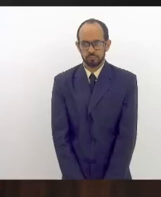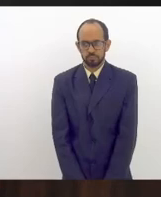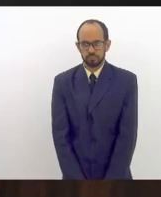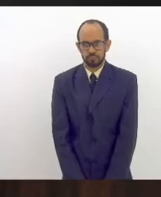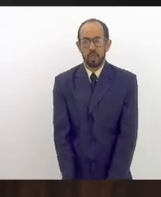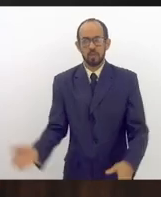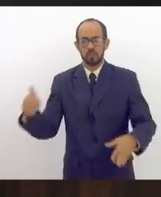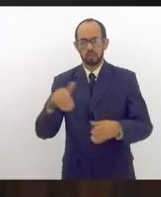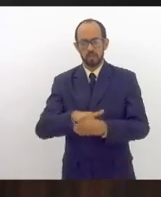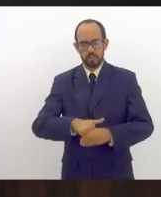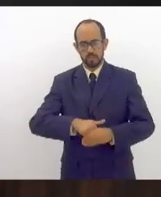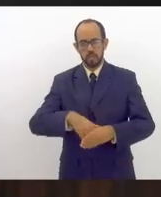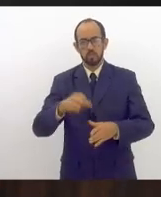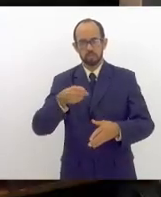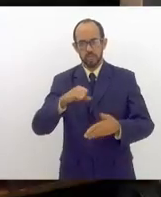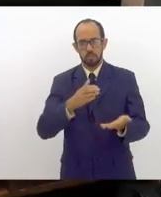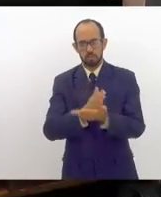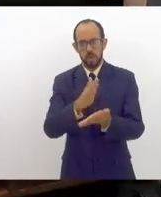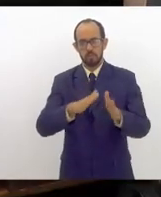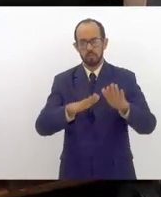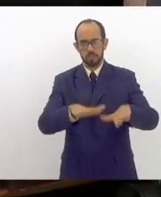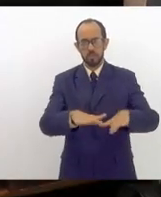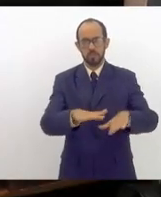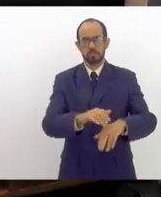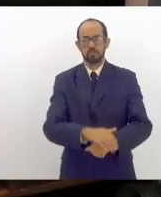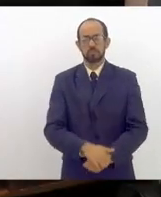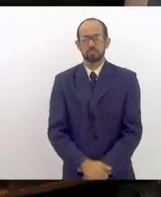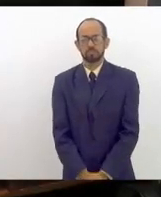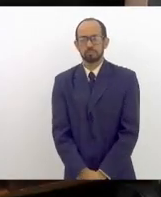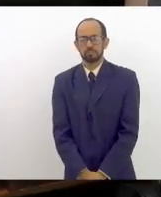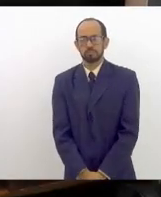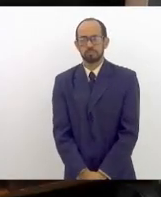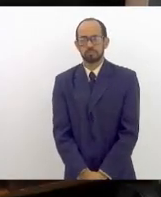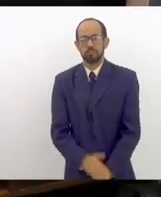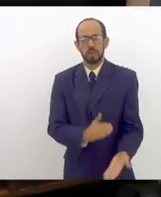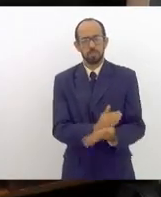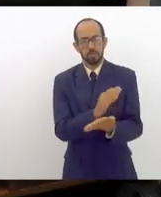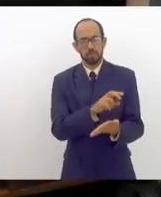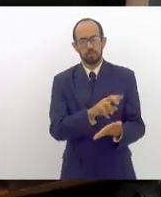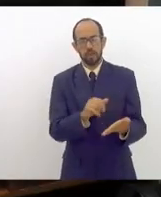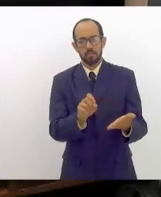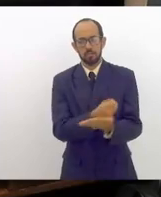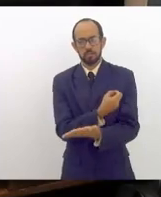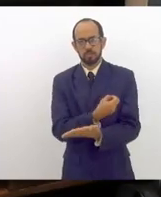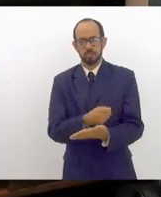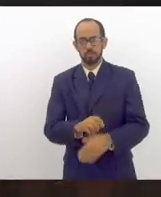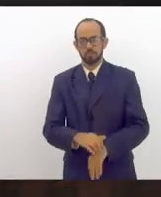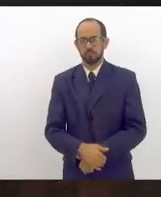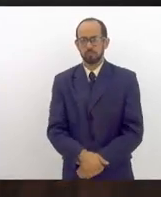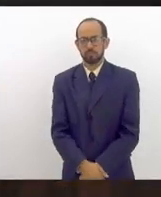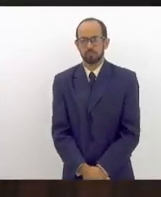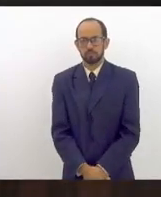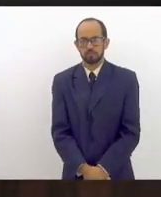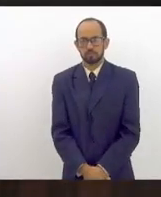Em votação, os senhores que aprovam, permaneçam como estão. Aprovado, vai a promulgação.